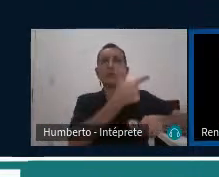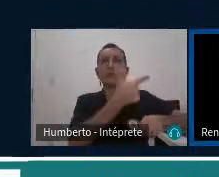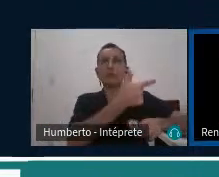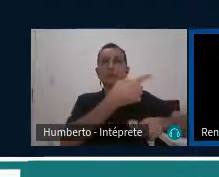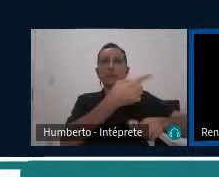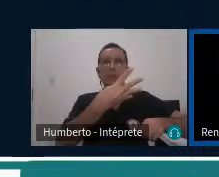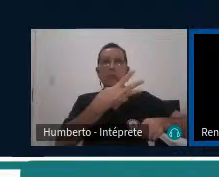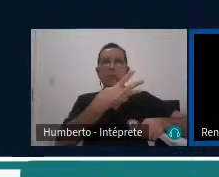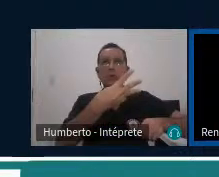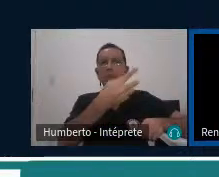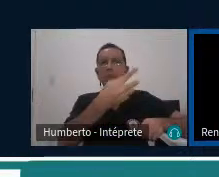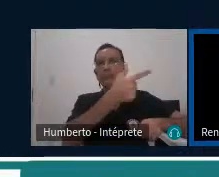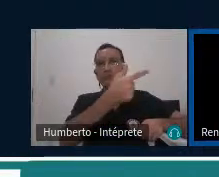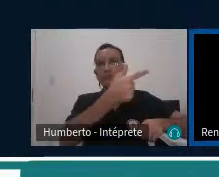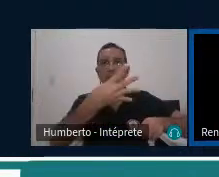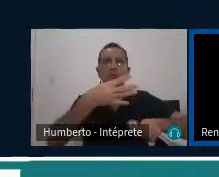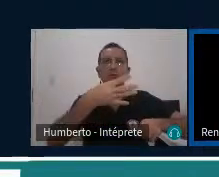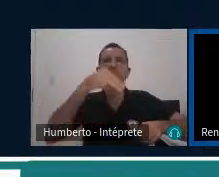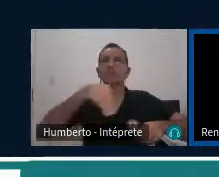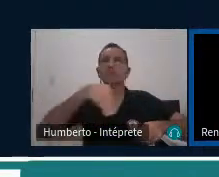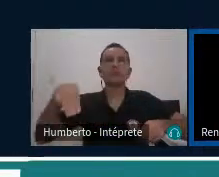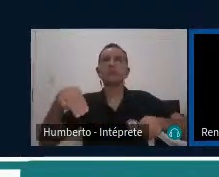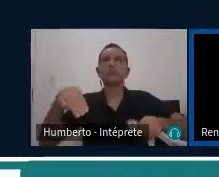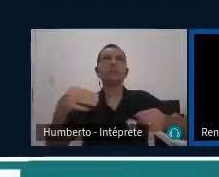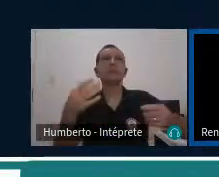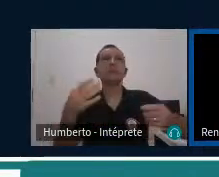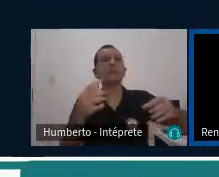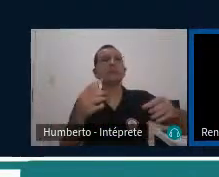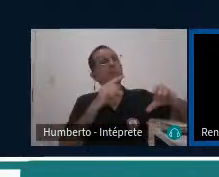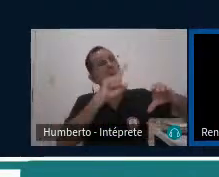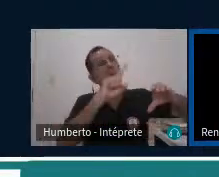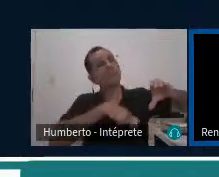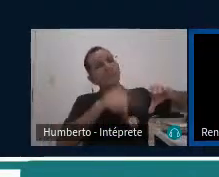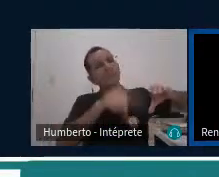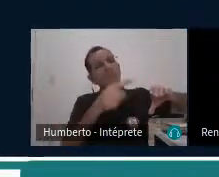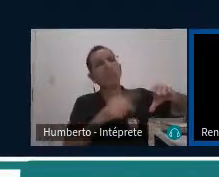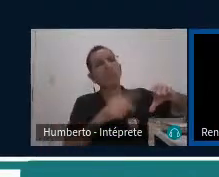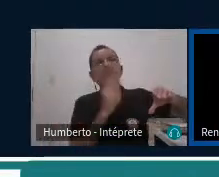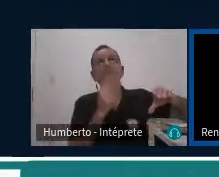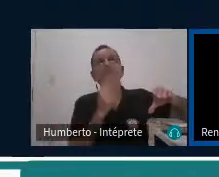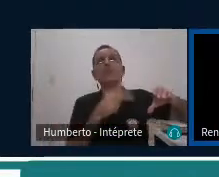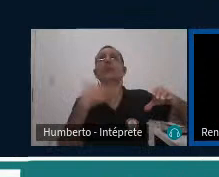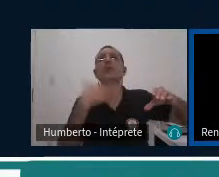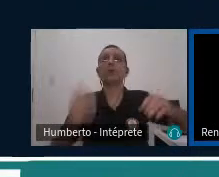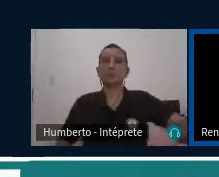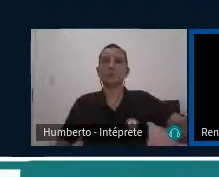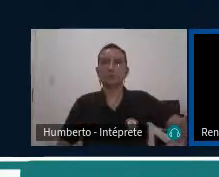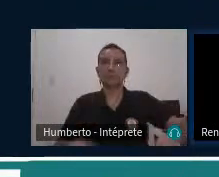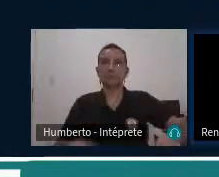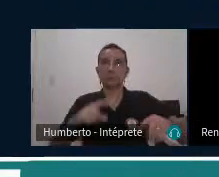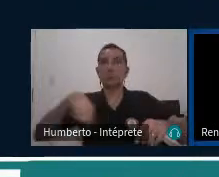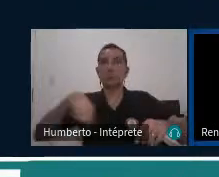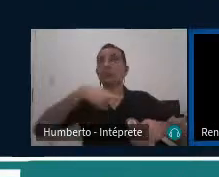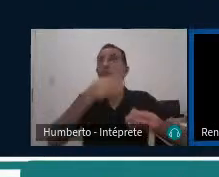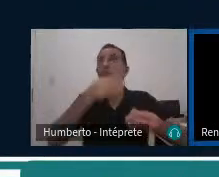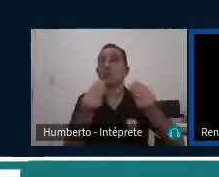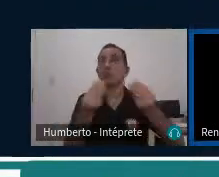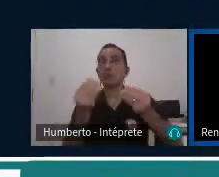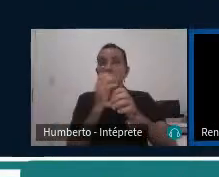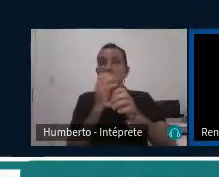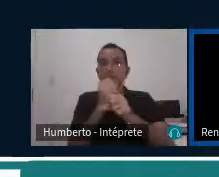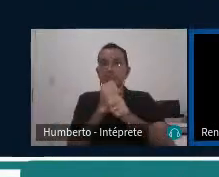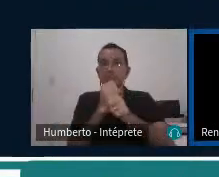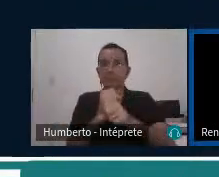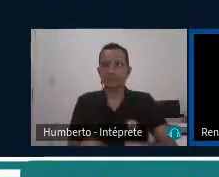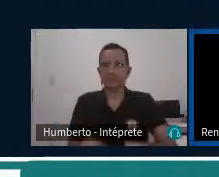rodar tantas vezes? Quanto de velocidade ela vai ter? A gente vai pegar e fazer o quê? Uma rotação por segundo, a